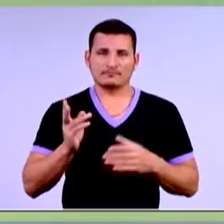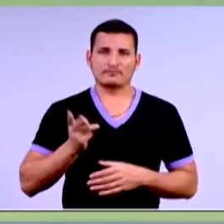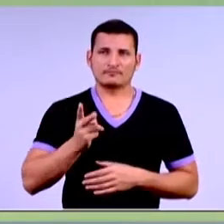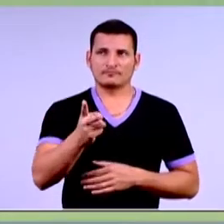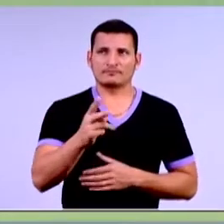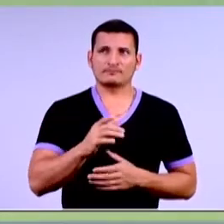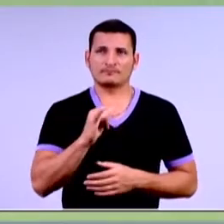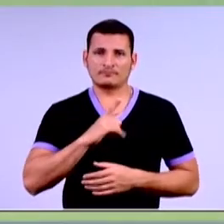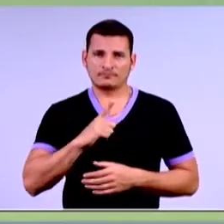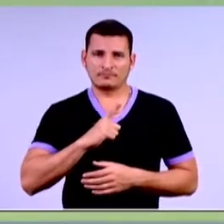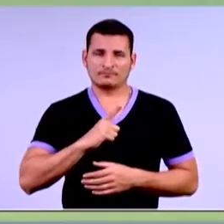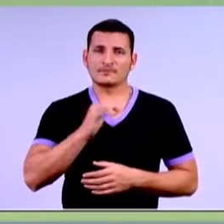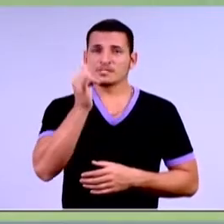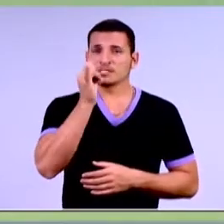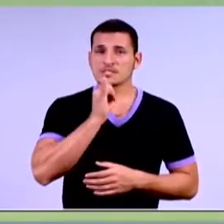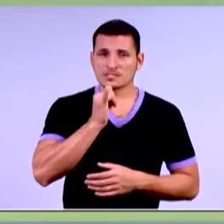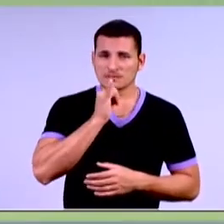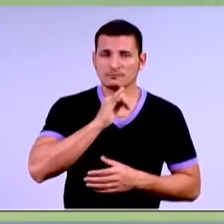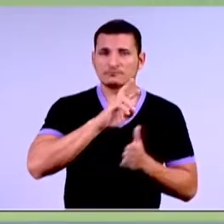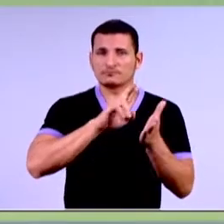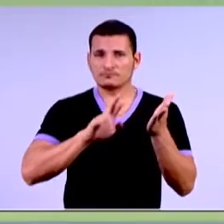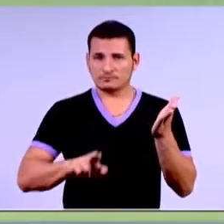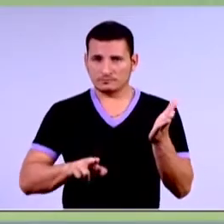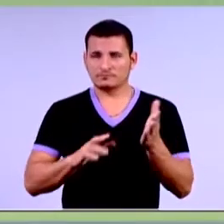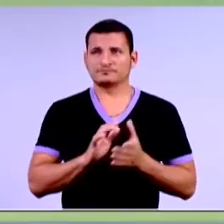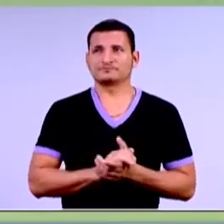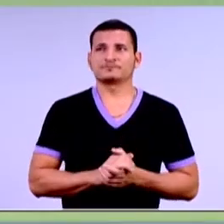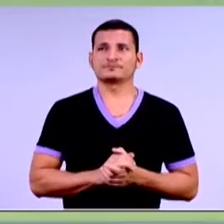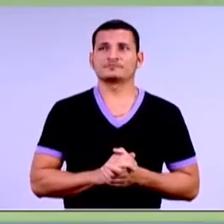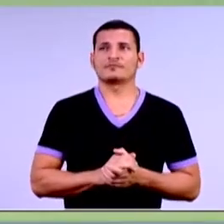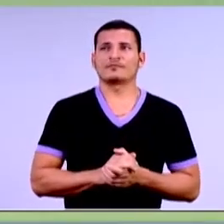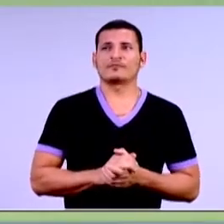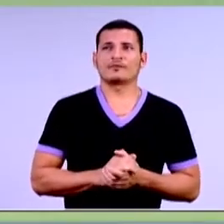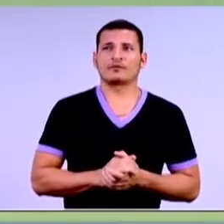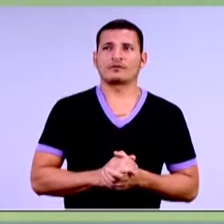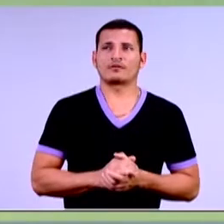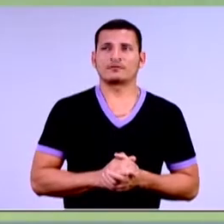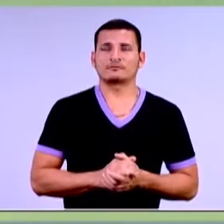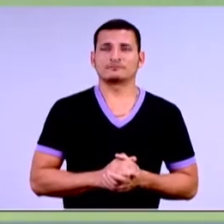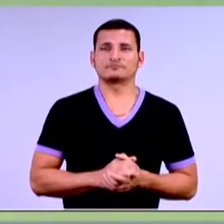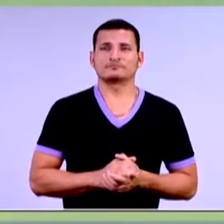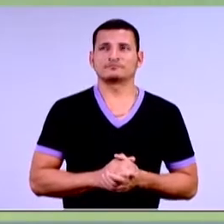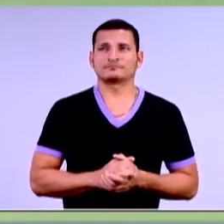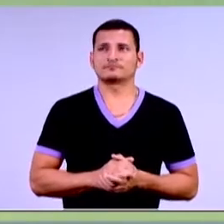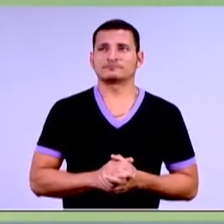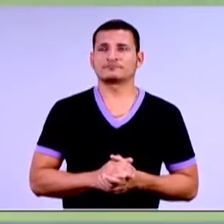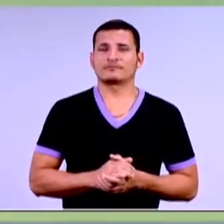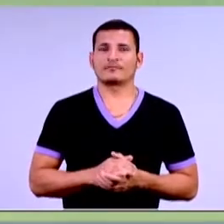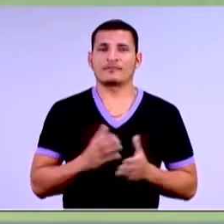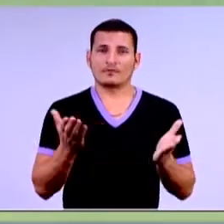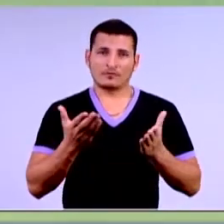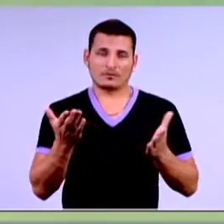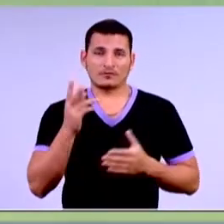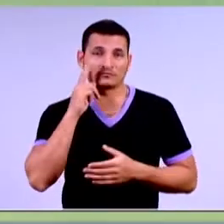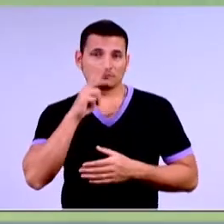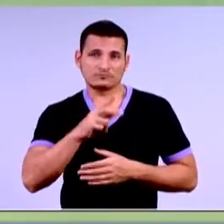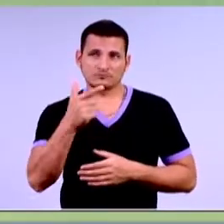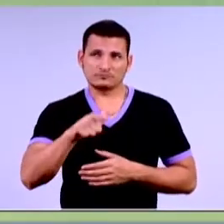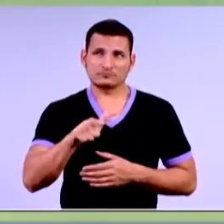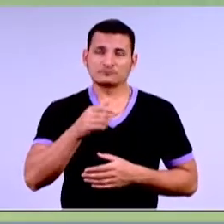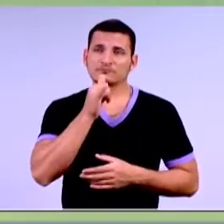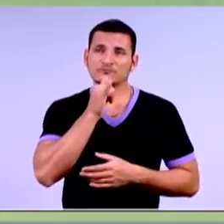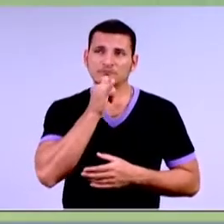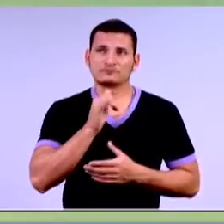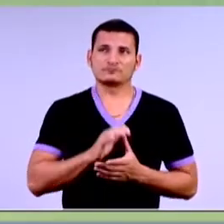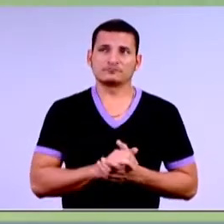nós temos exemplos vamos ratificar aquilo que a gente viu primeiro nós conjugamos agora a gente vai rever exemplo olha